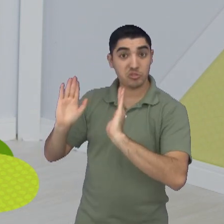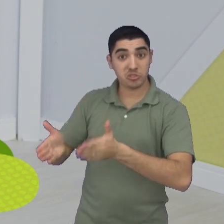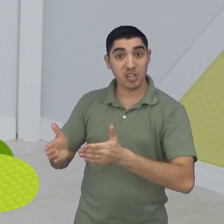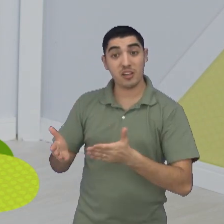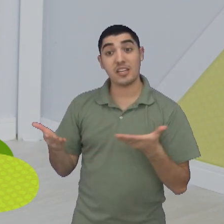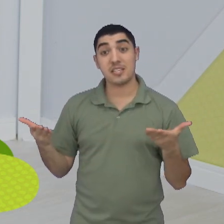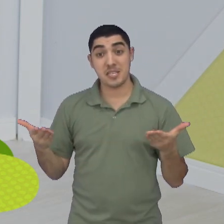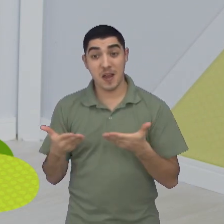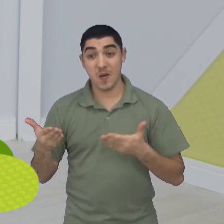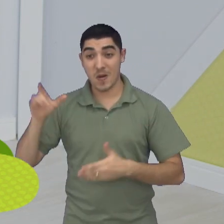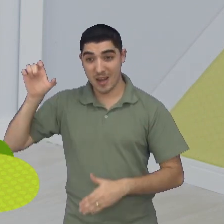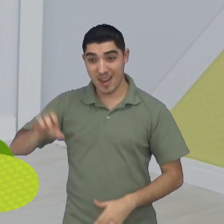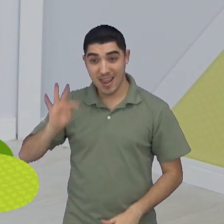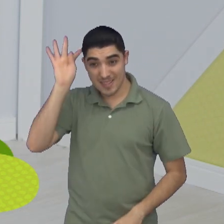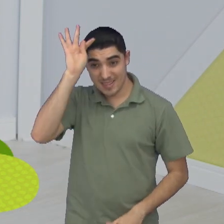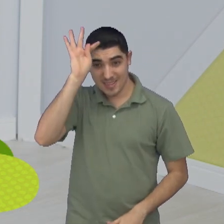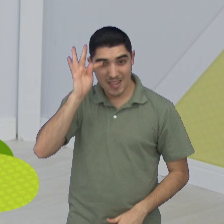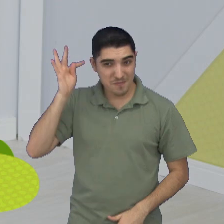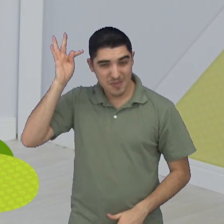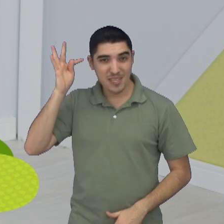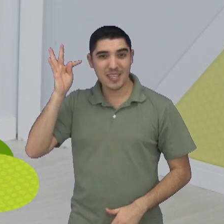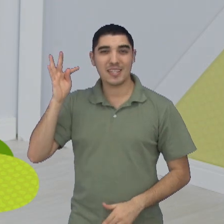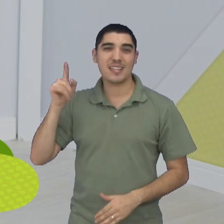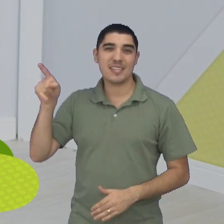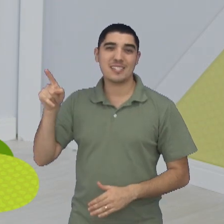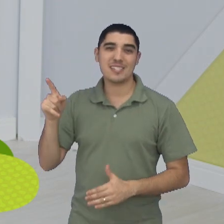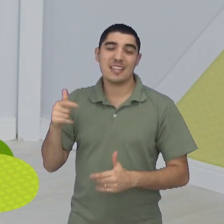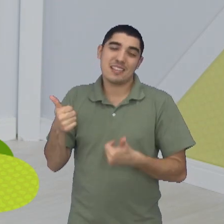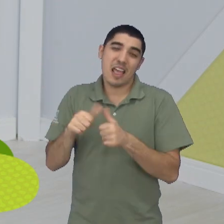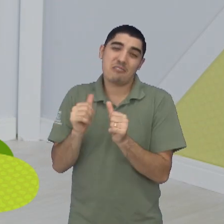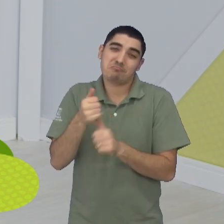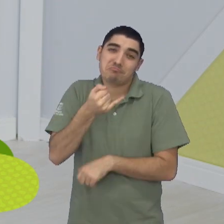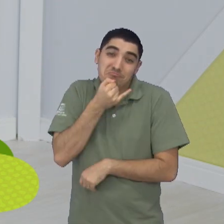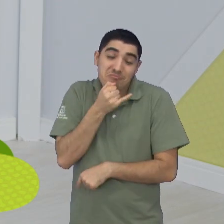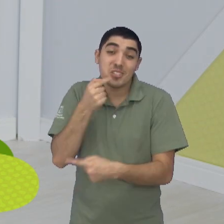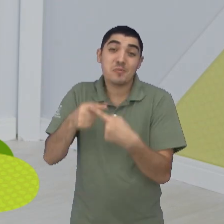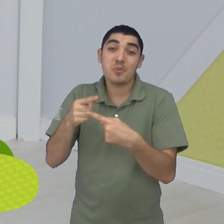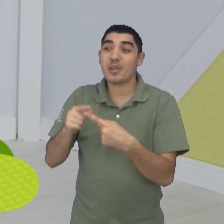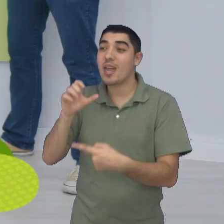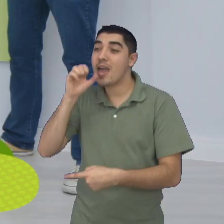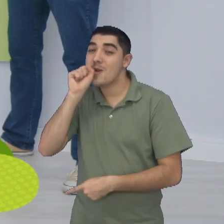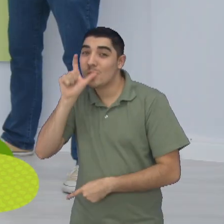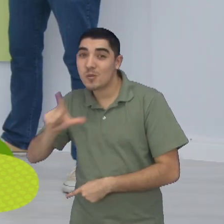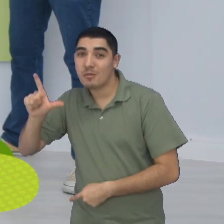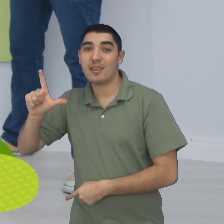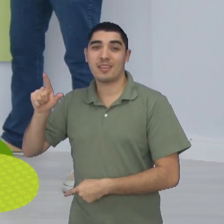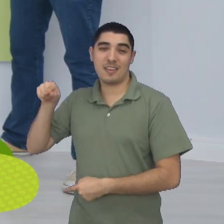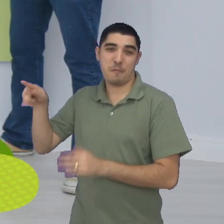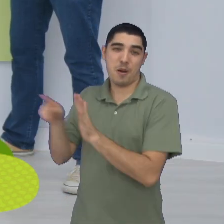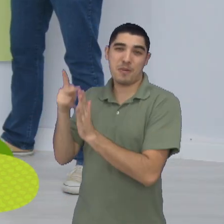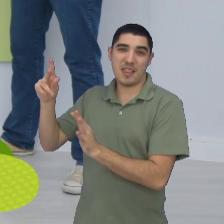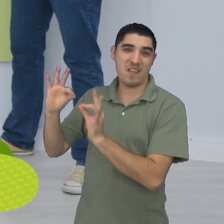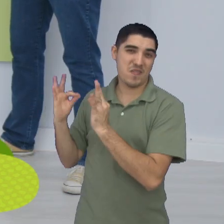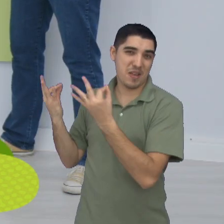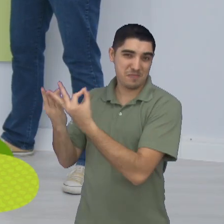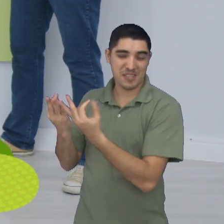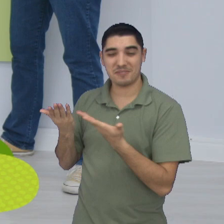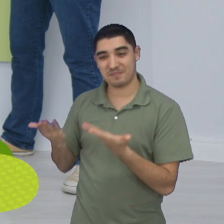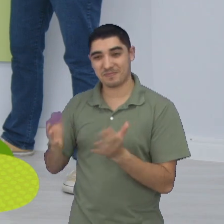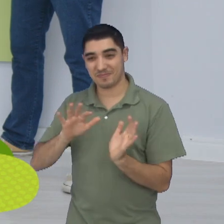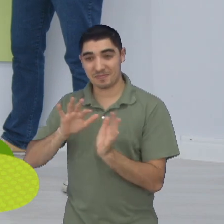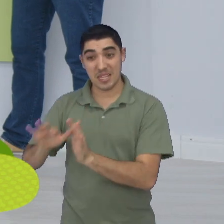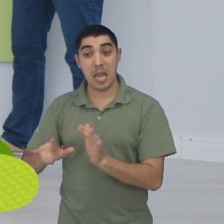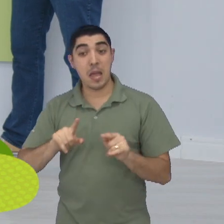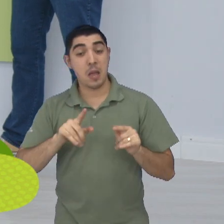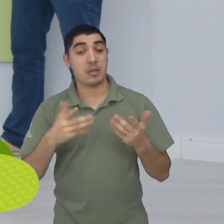nossa querida Tamires Caetano e família Paulo polêmicas o São José acabou se classificando enfim não tinha nada a ver